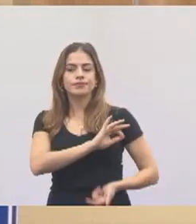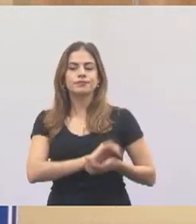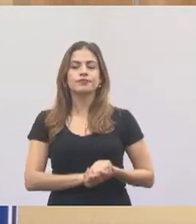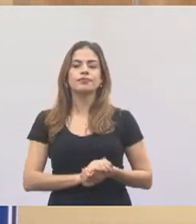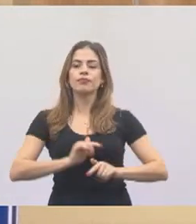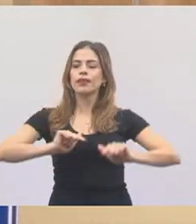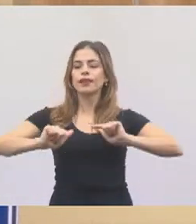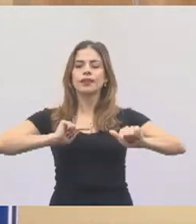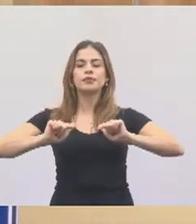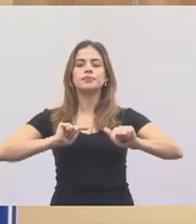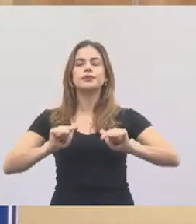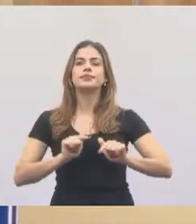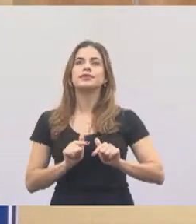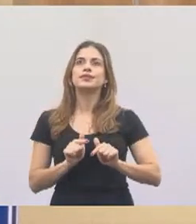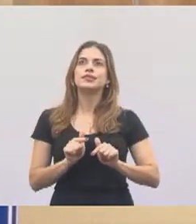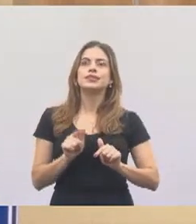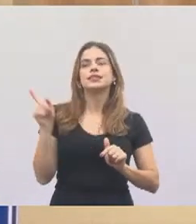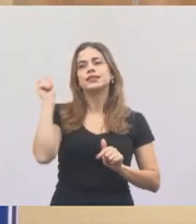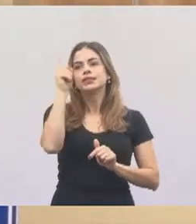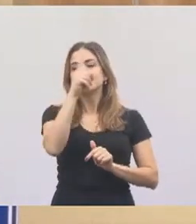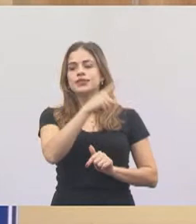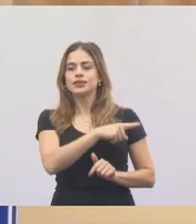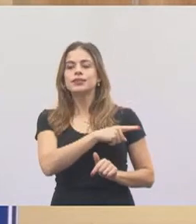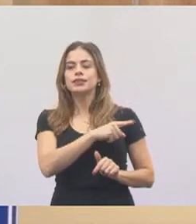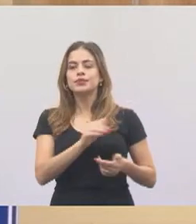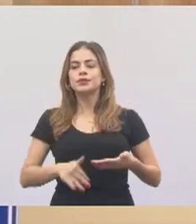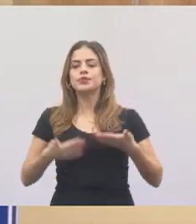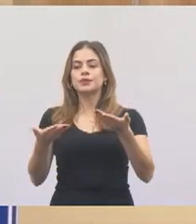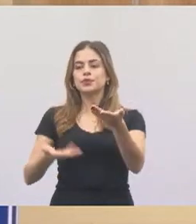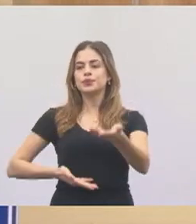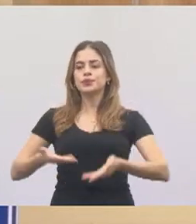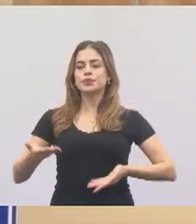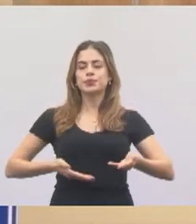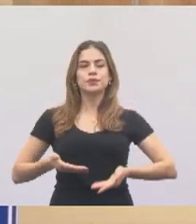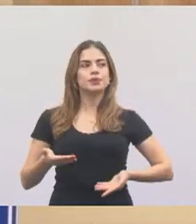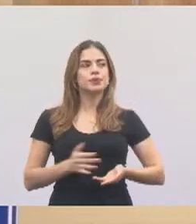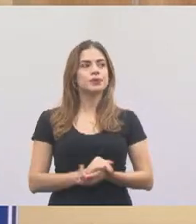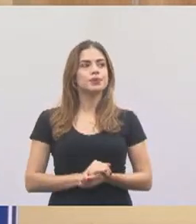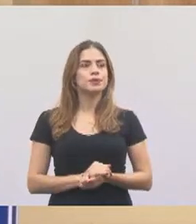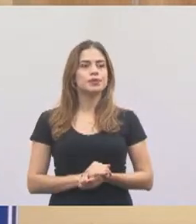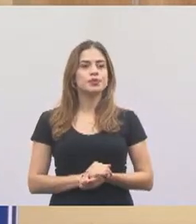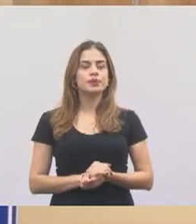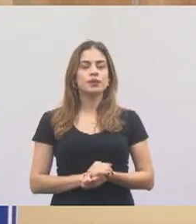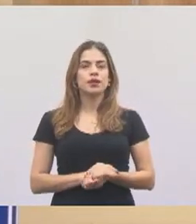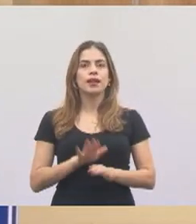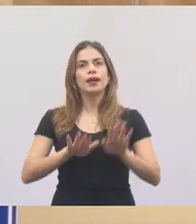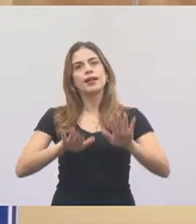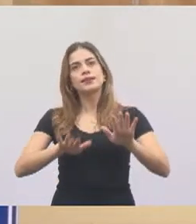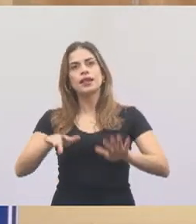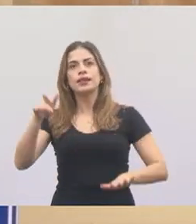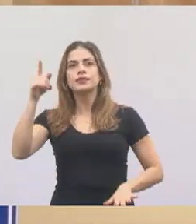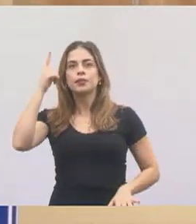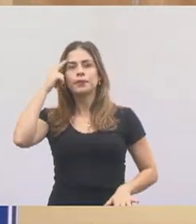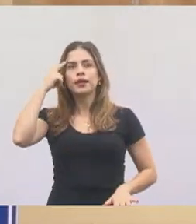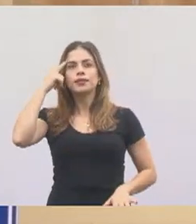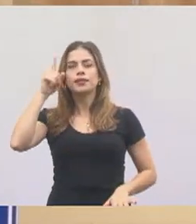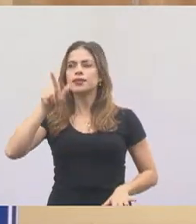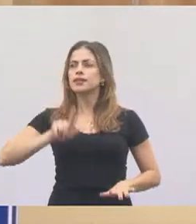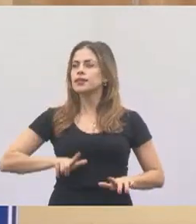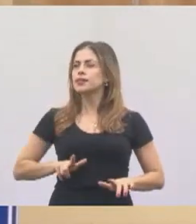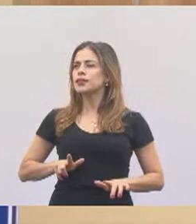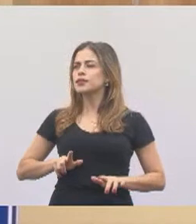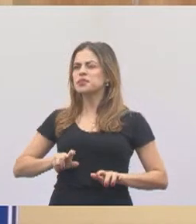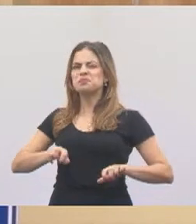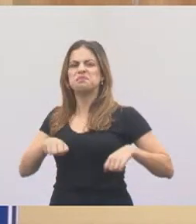desse trabalho tão delicado que é o prestar serviço, às vezes a gente pensa numa pessoa bruta, uma